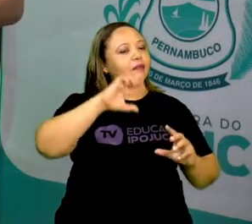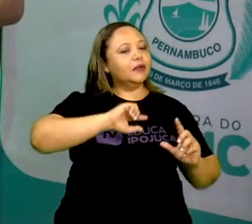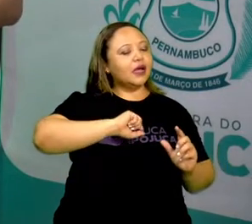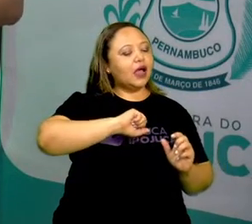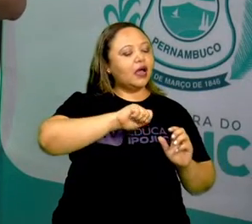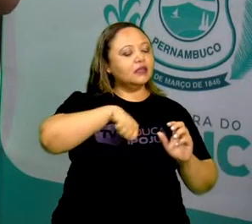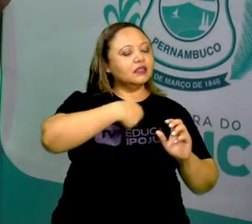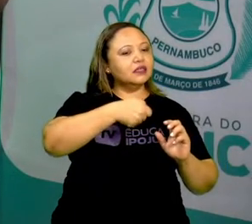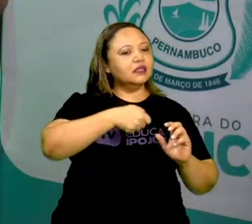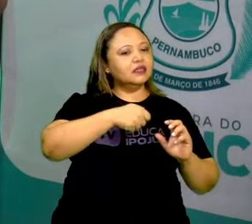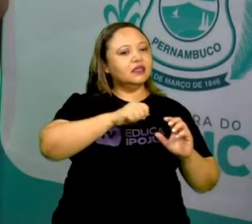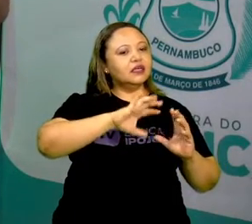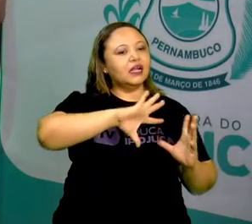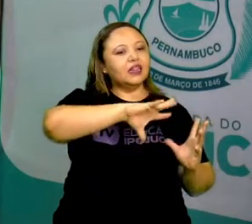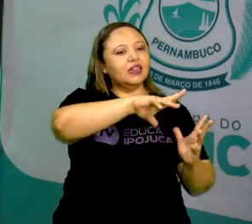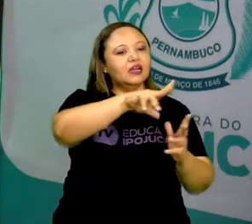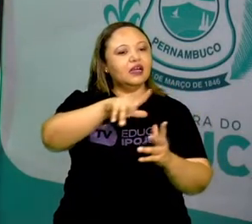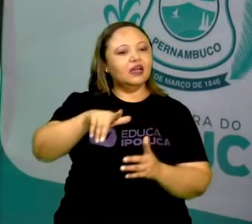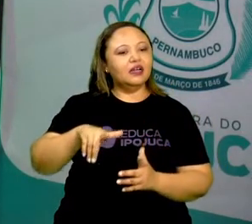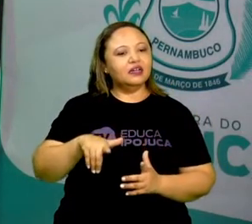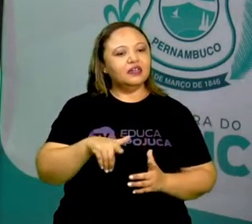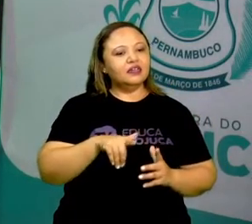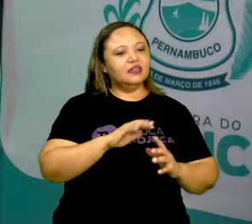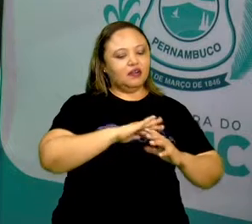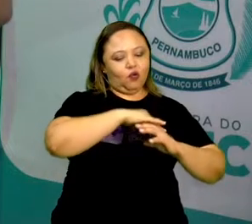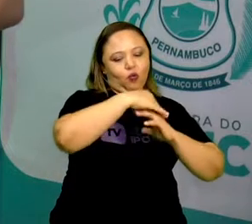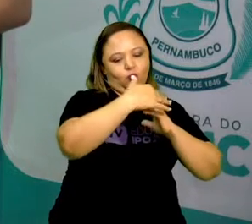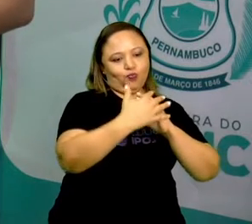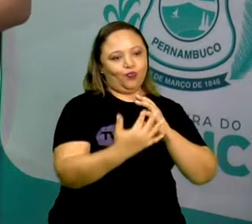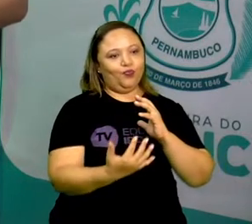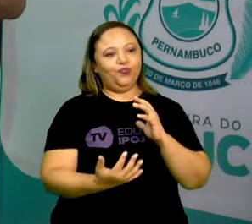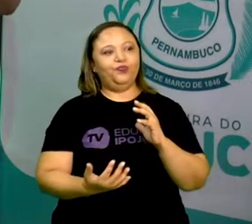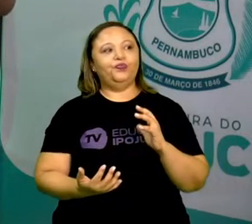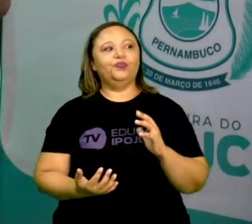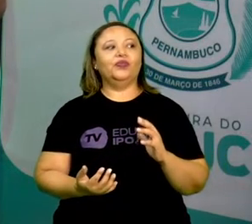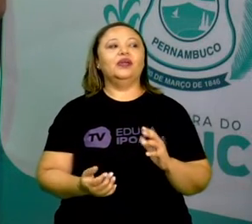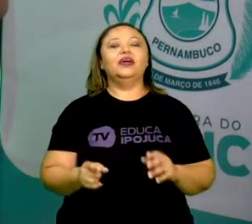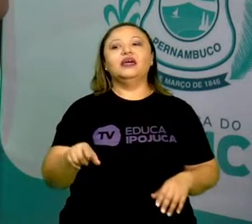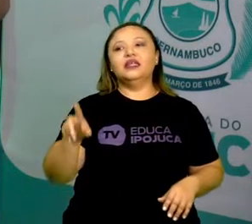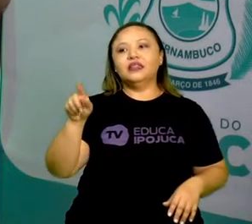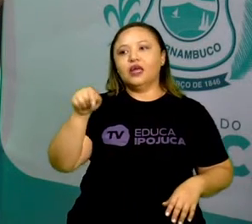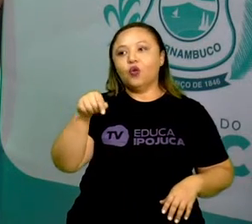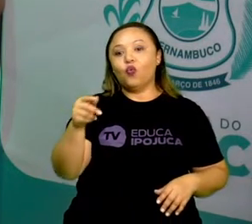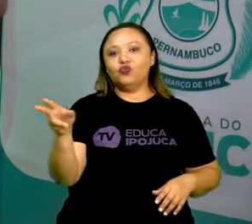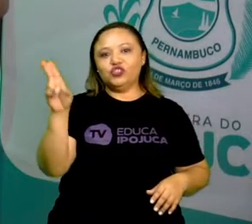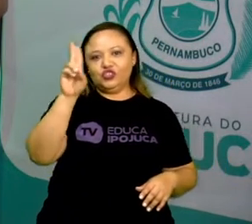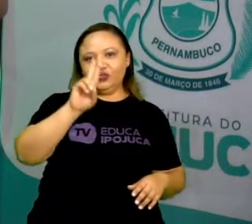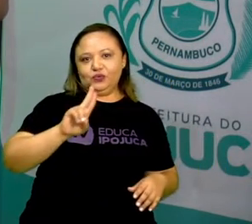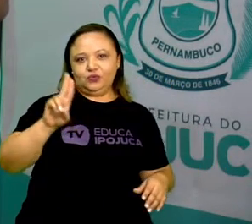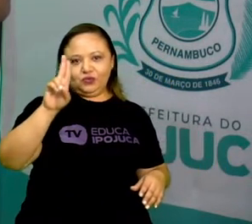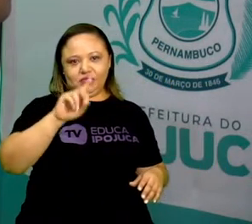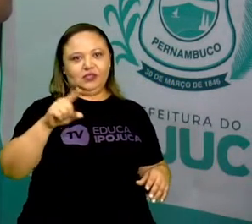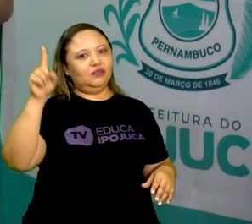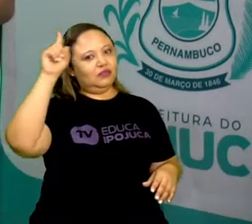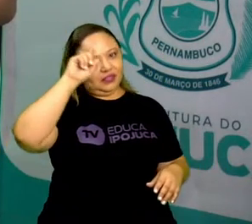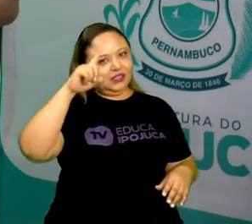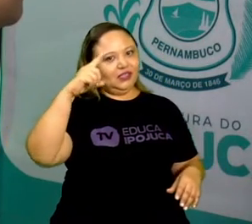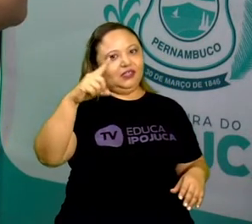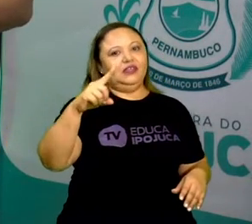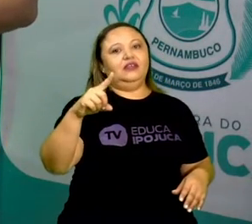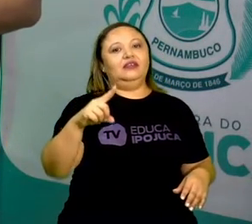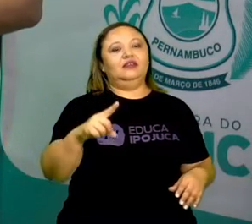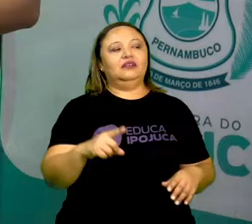das figuras geométricas também dão forma aos objetos e as coisas que a gente utiliza o nosso dia a